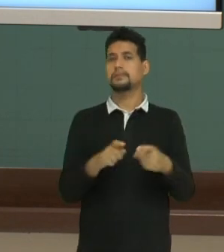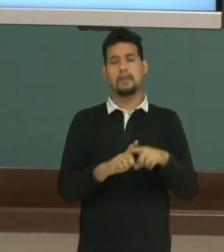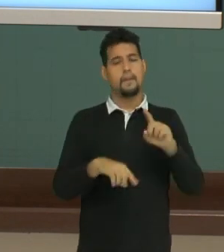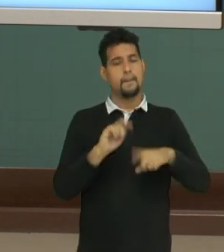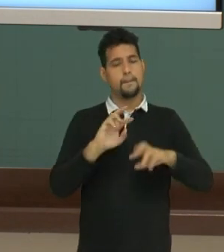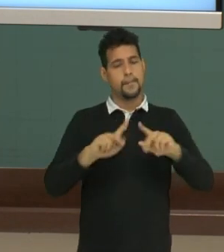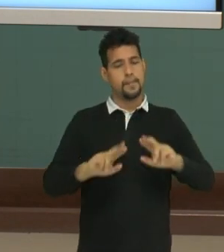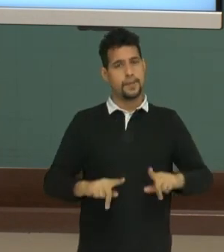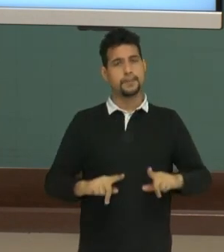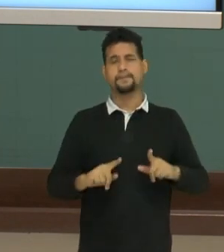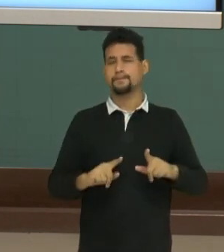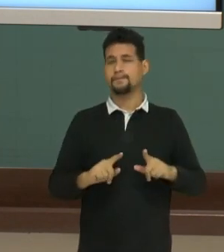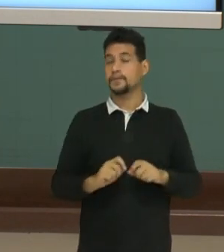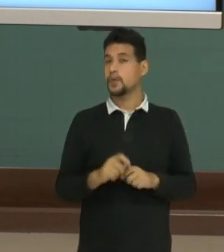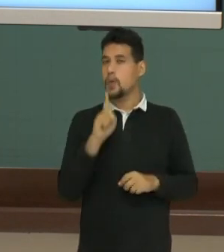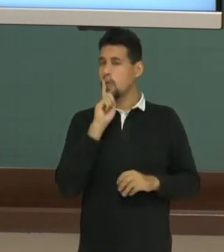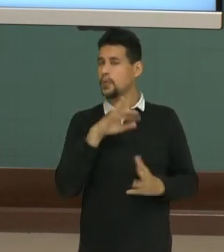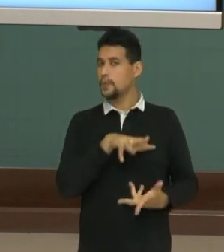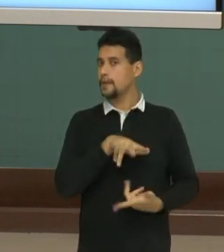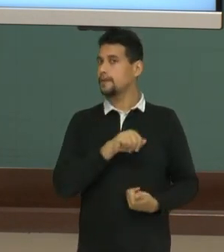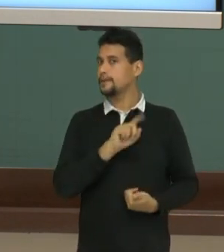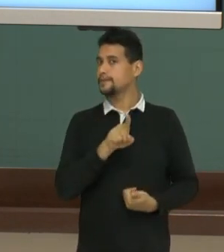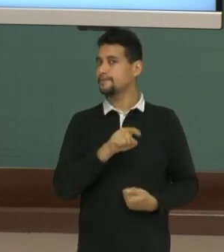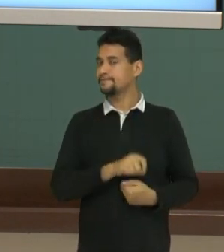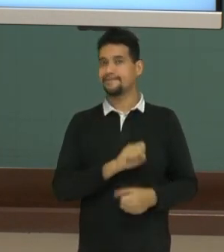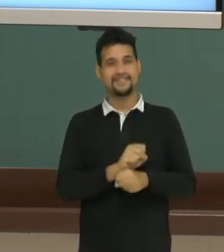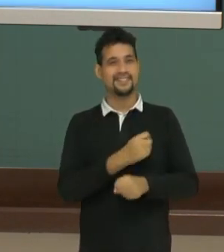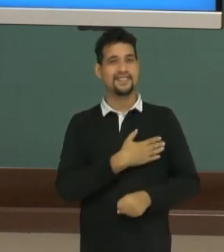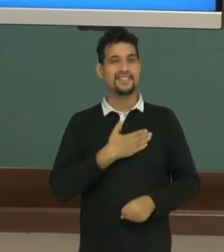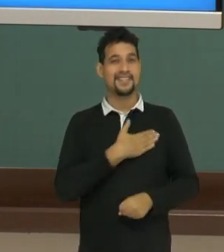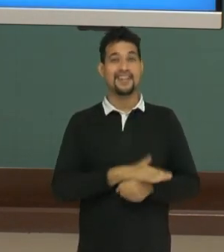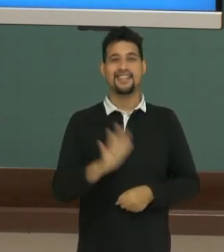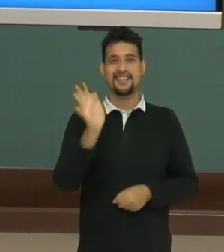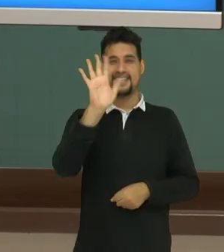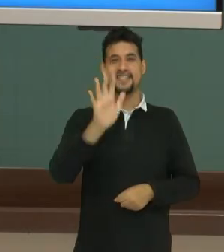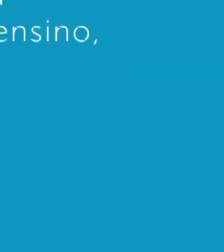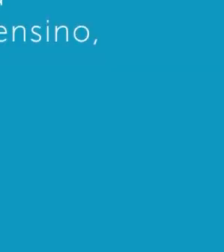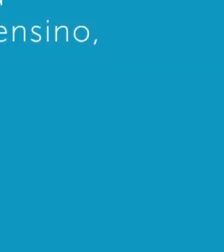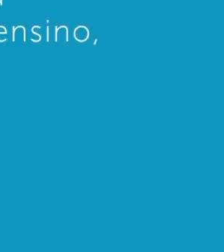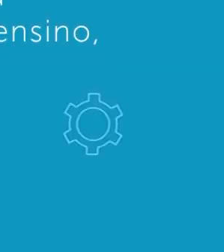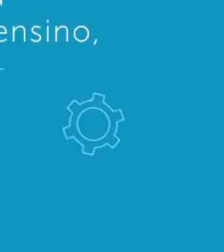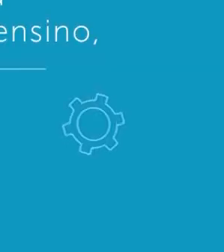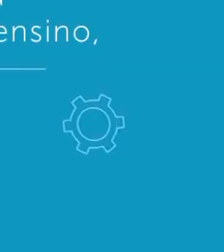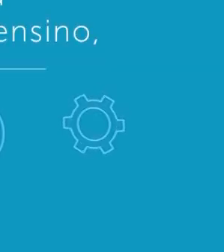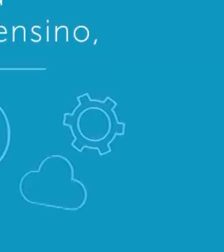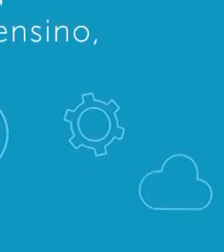desse material. Poupe o meio ambiente. Espero que vocês tenham gostado e até breve!